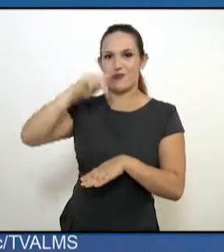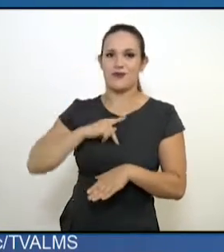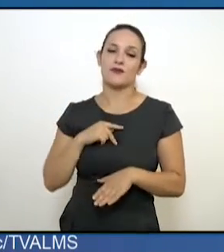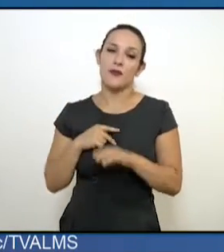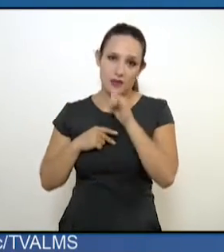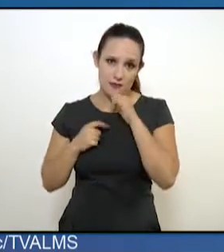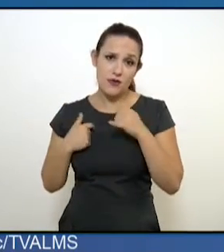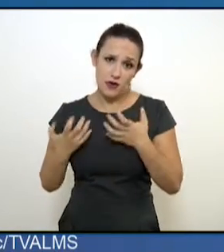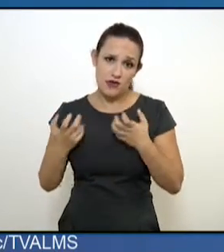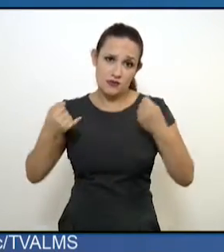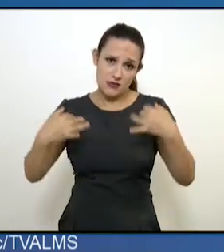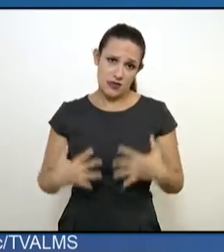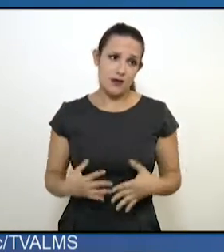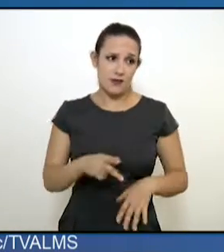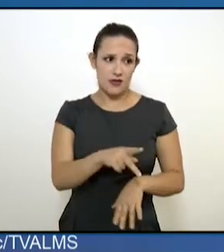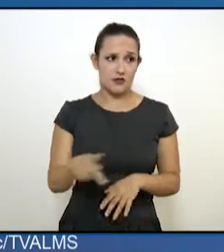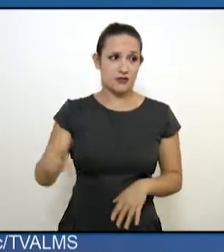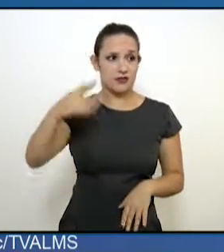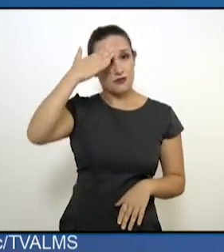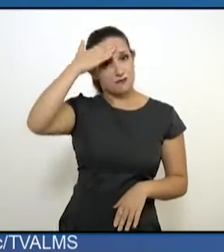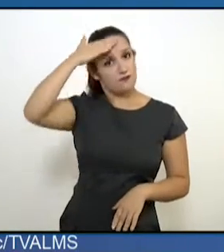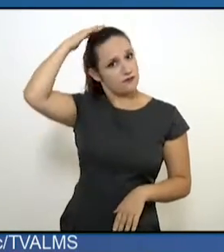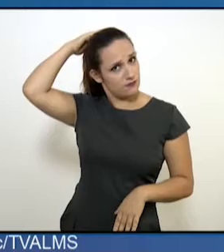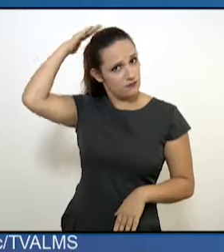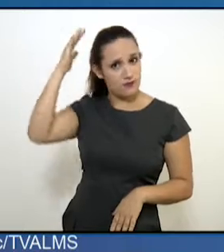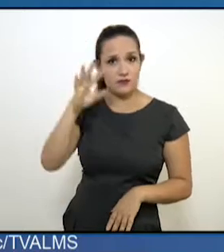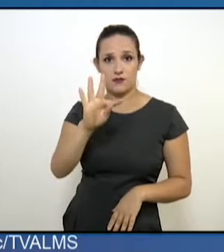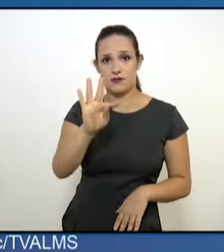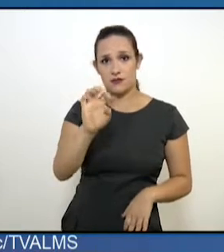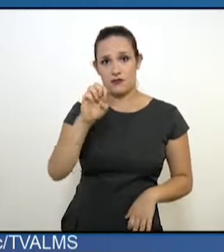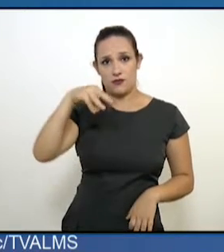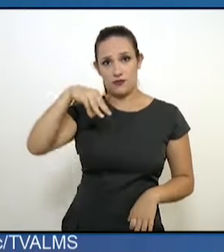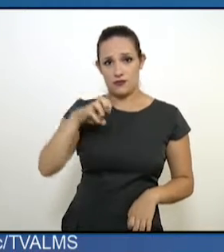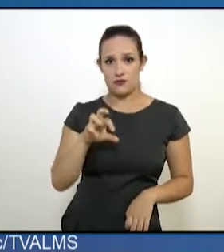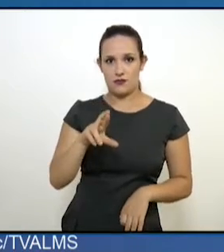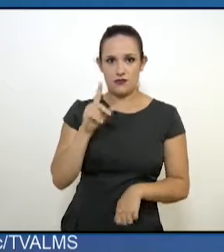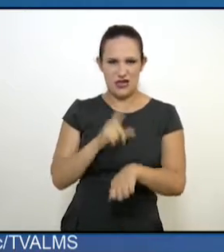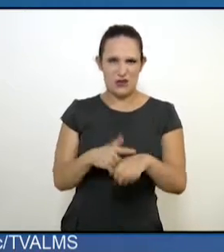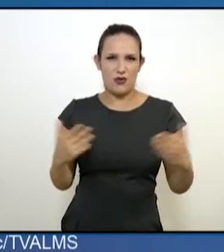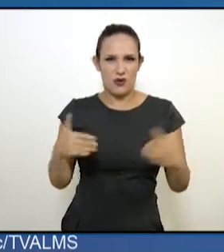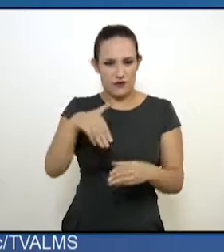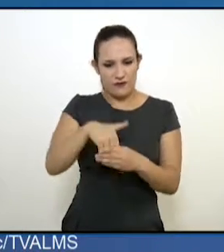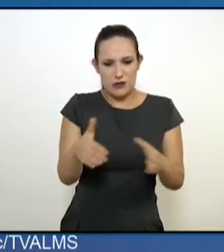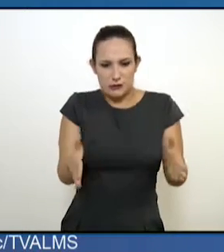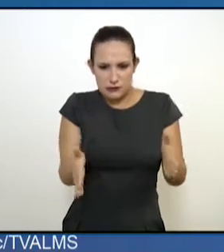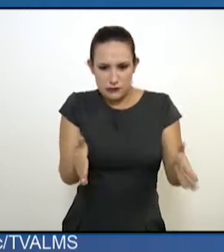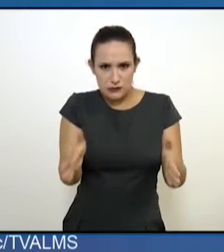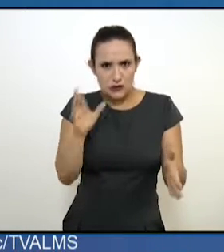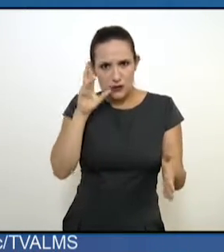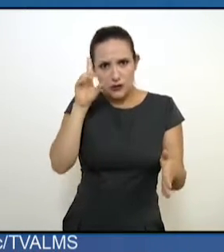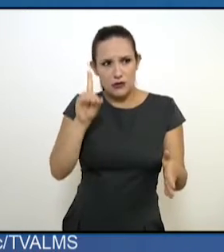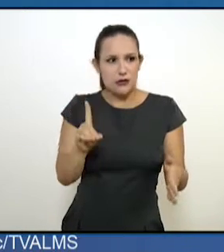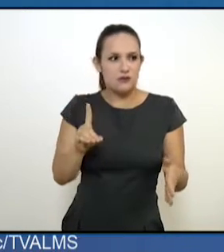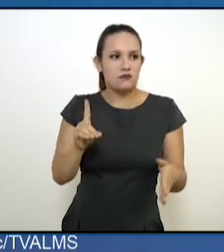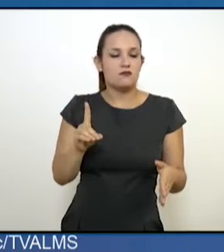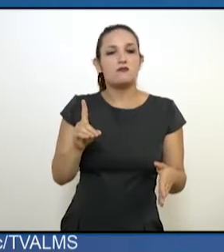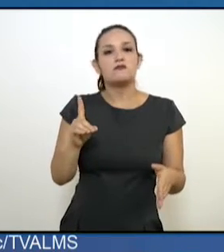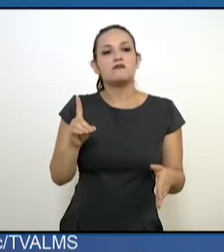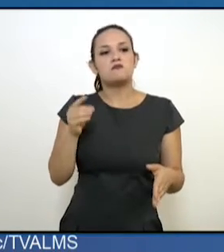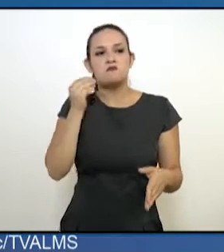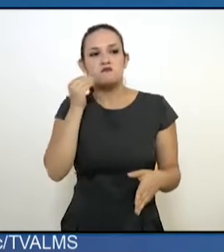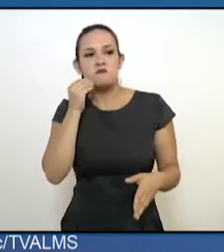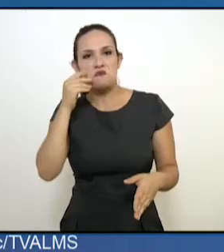Temer, que durante esse período de mandato tem procurado, segundo as suas